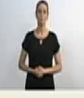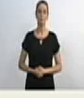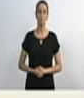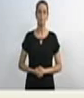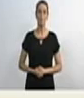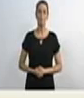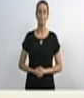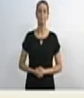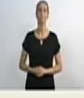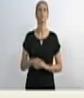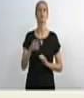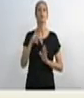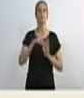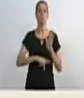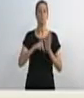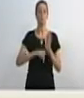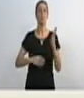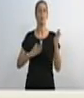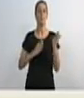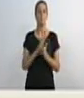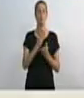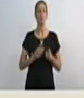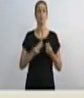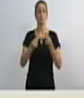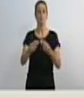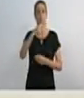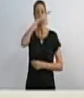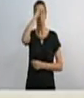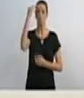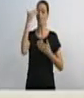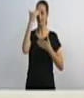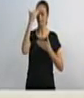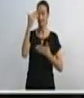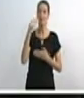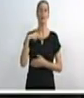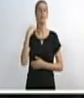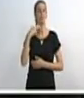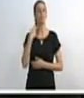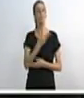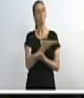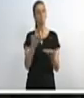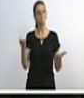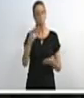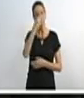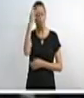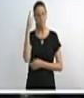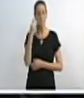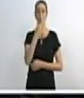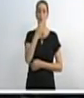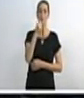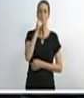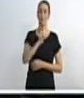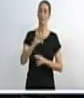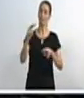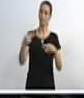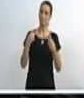Projetos aprovados e a sanção do Executivo. Muito obrigado, senhores vereadores, senhoras e senhores que nos assistiram. Nada mais